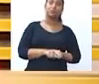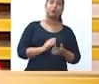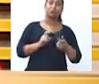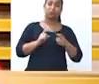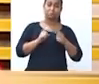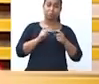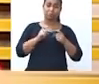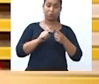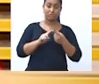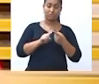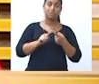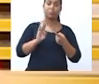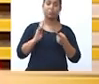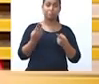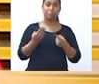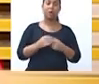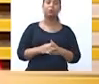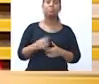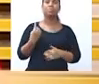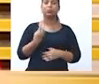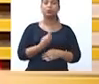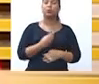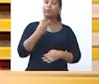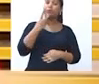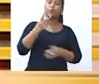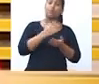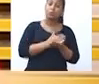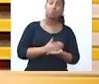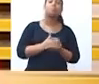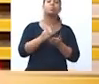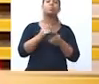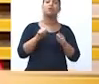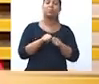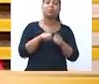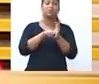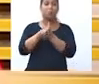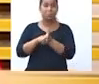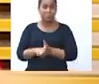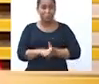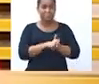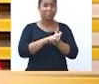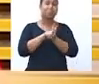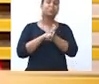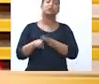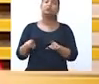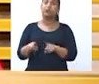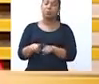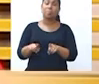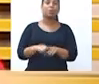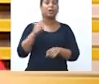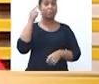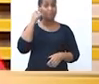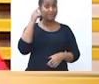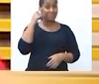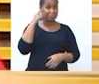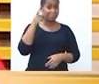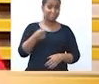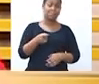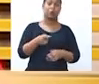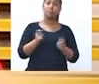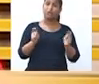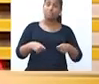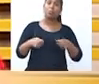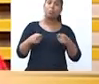ponto para o outro, né? Aí a gente também começou a fazer pesquisas assim, também pensando nessa área, que você